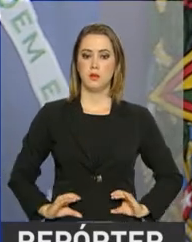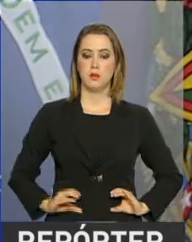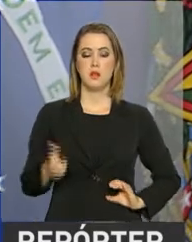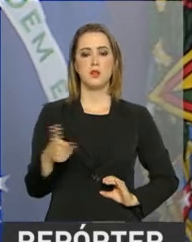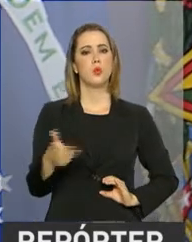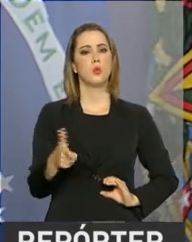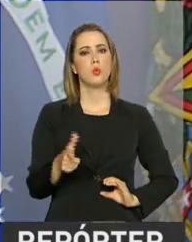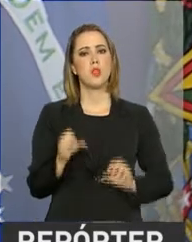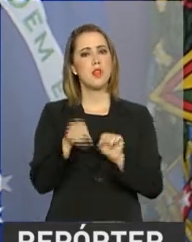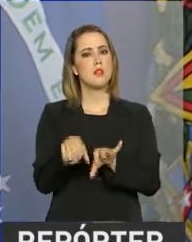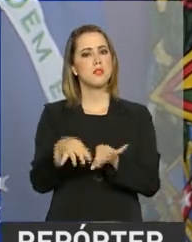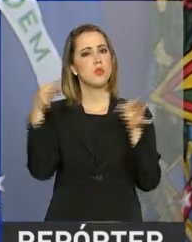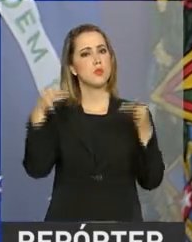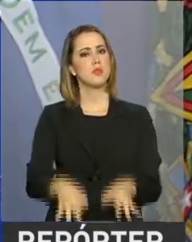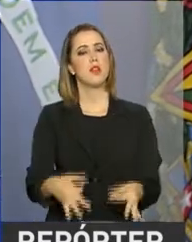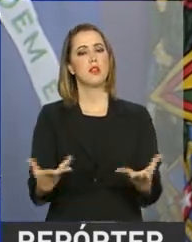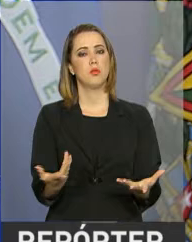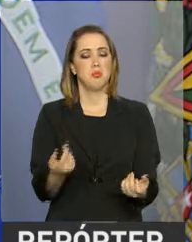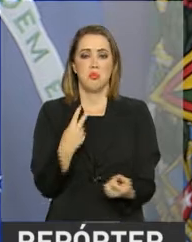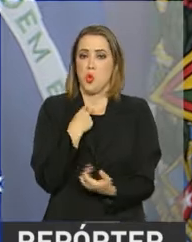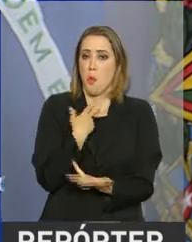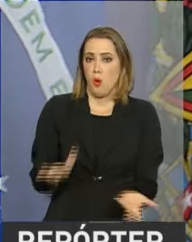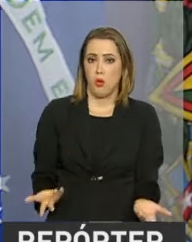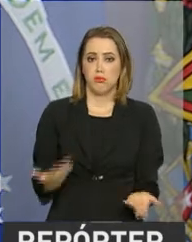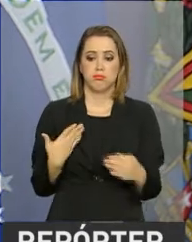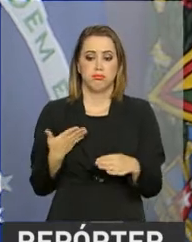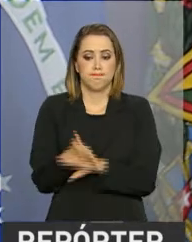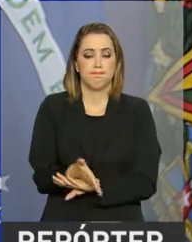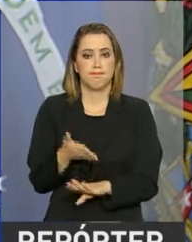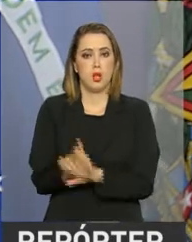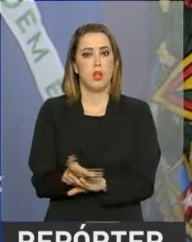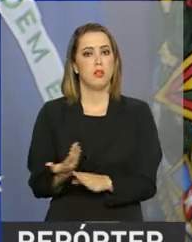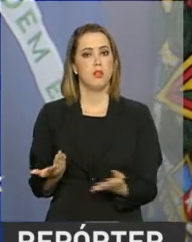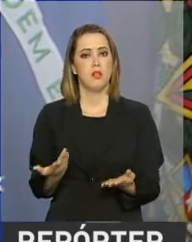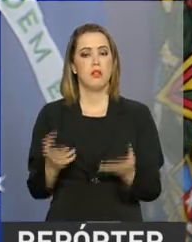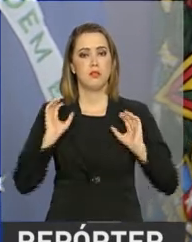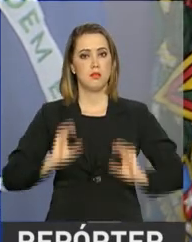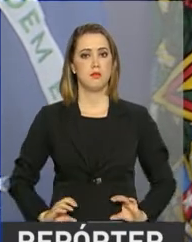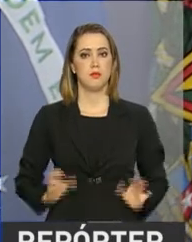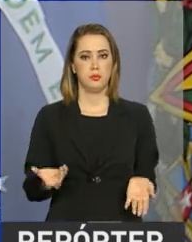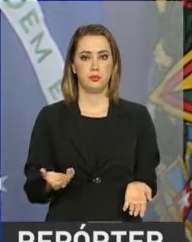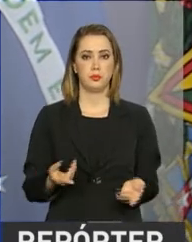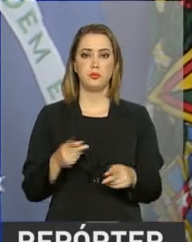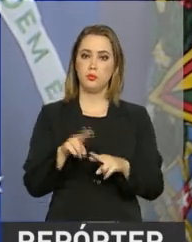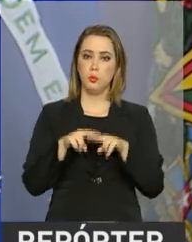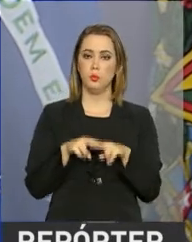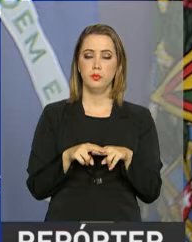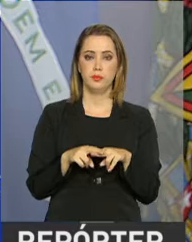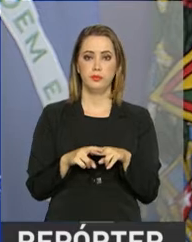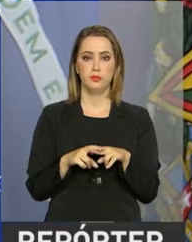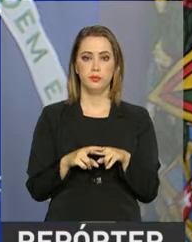educação adequada não é você não consegue participar da cidadania portanto